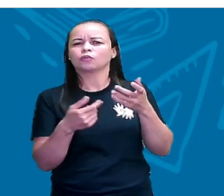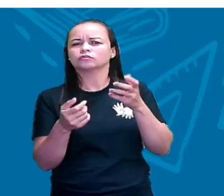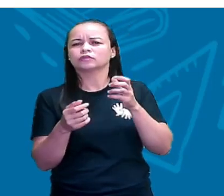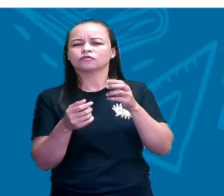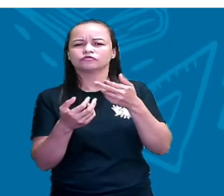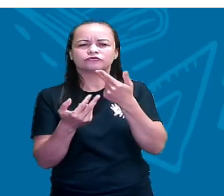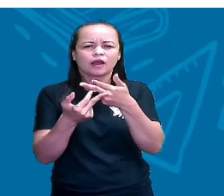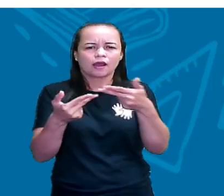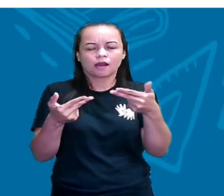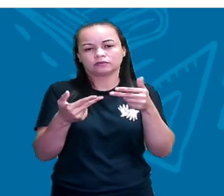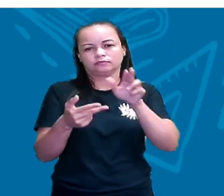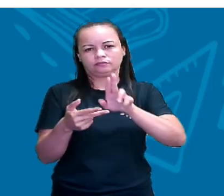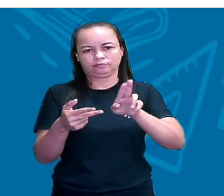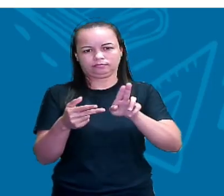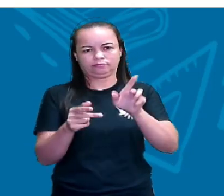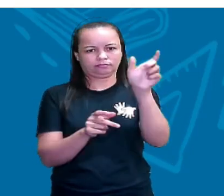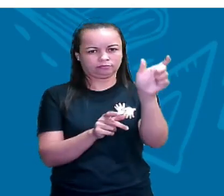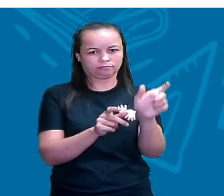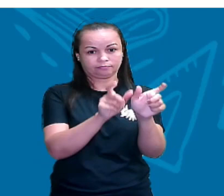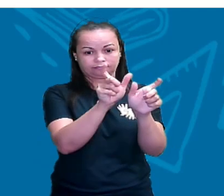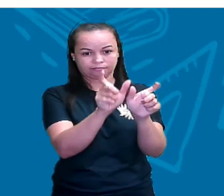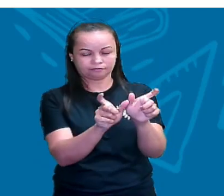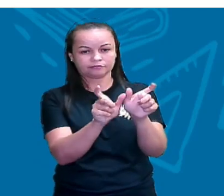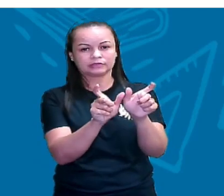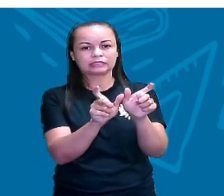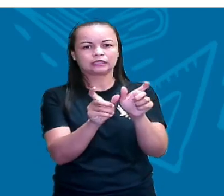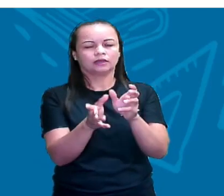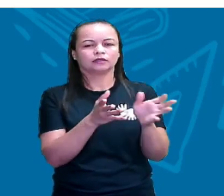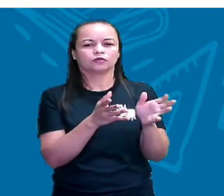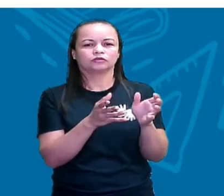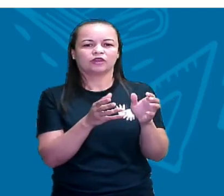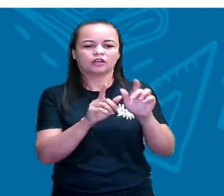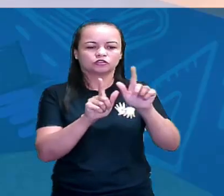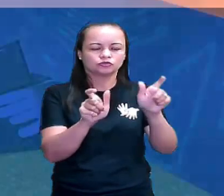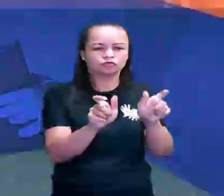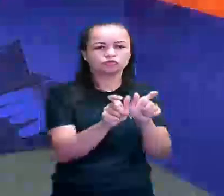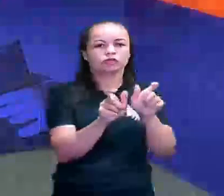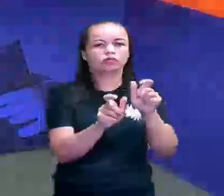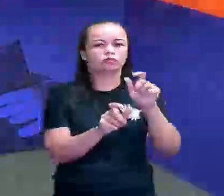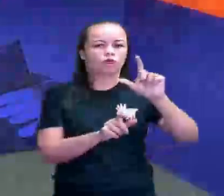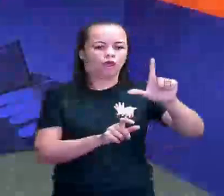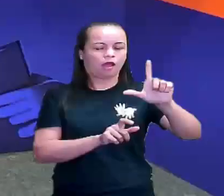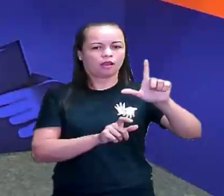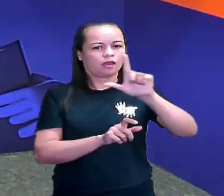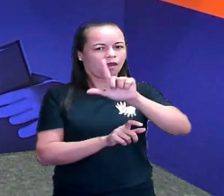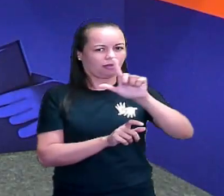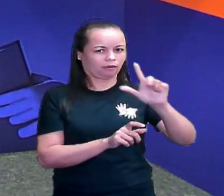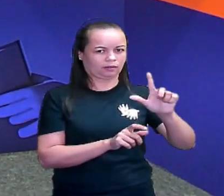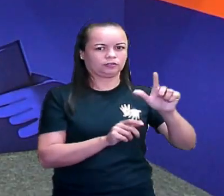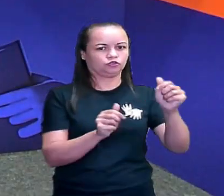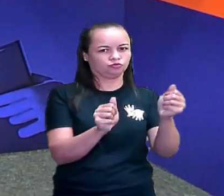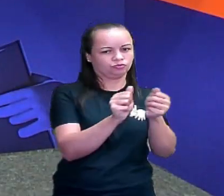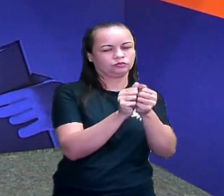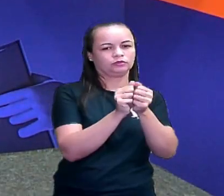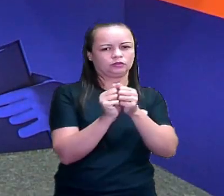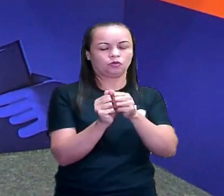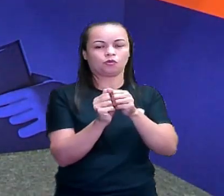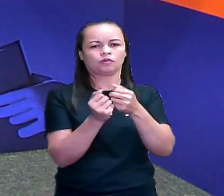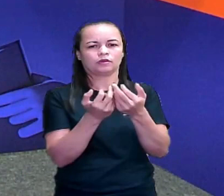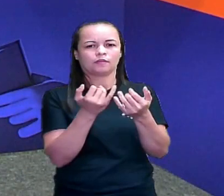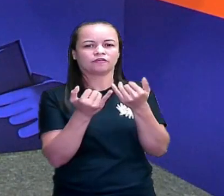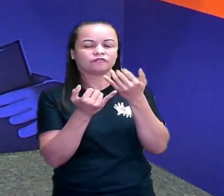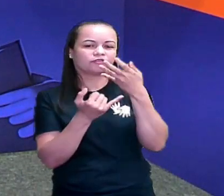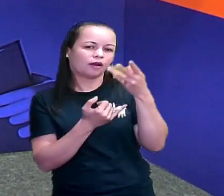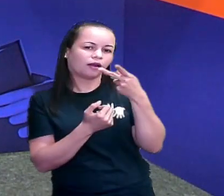llorar, tá certo? Então, quando a gente tiver a junção de dois L's, a gente pronuncia como o LH